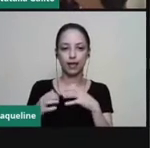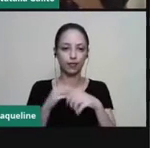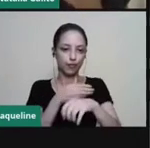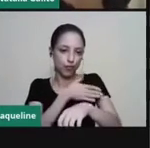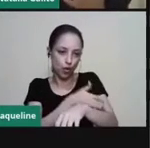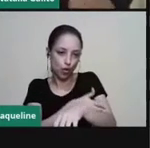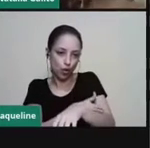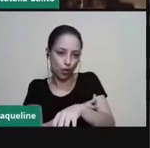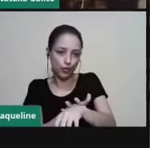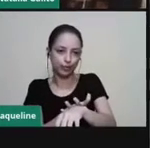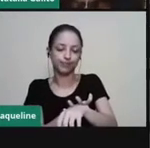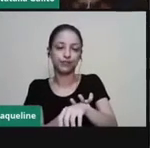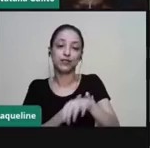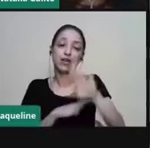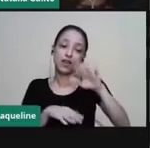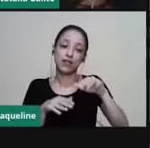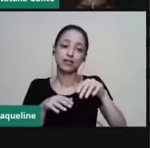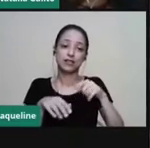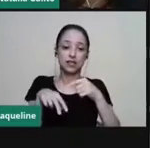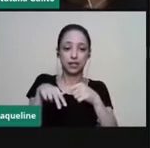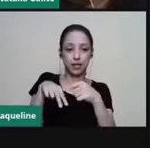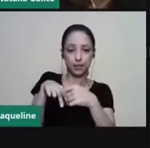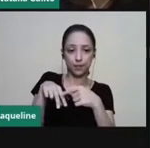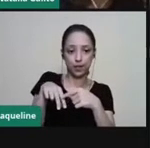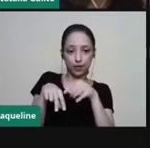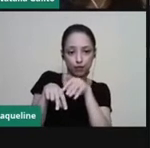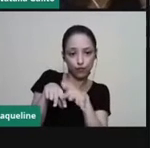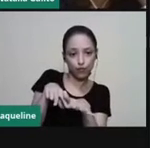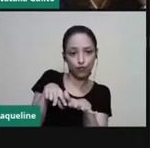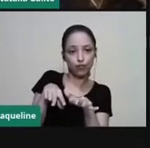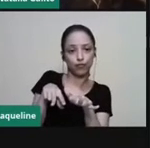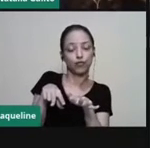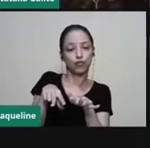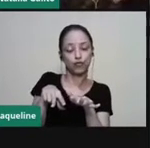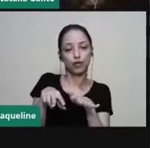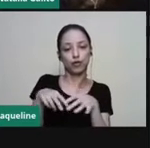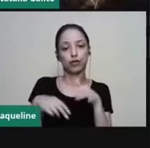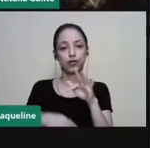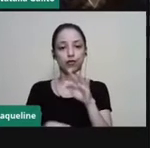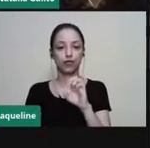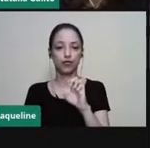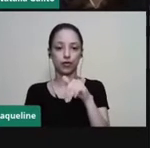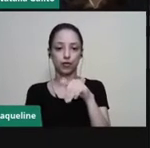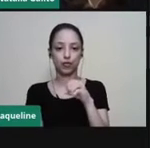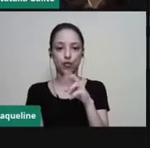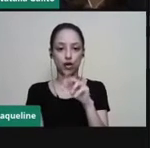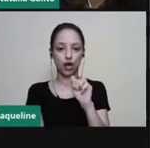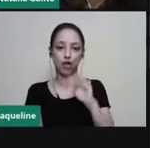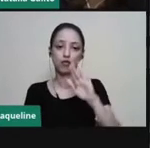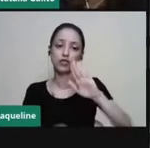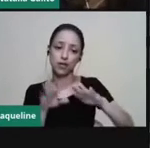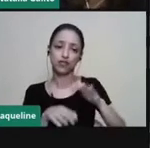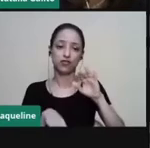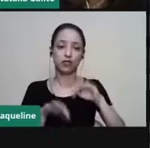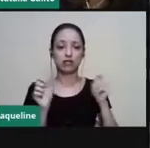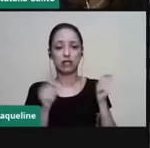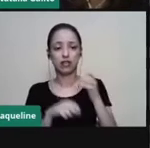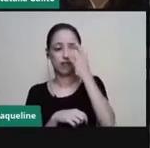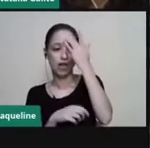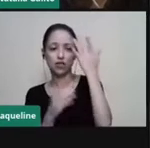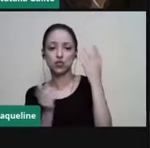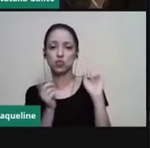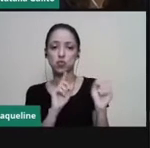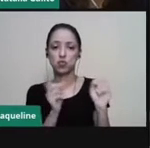também a artéria femoral, por ela ser mais aterogênica, né, pró-aterogênica, mas por facilidade, né, normalmente as pessoas usam